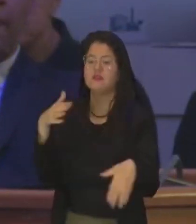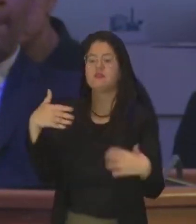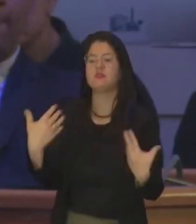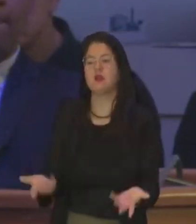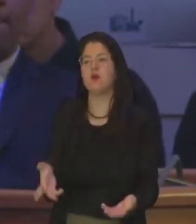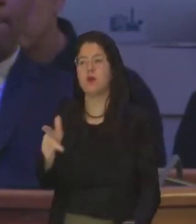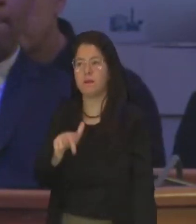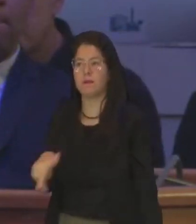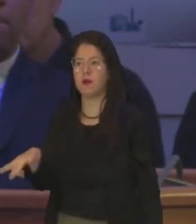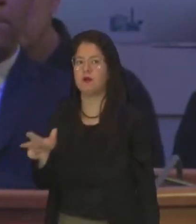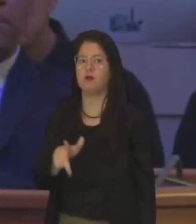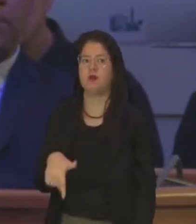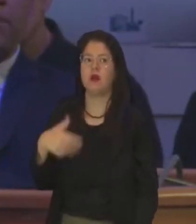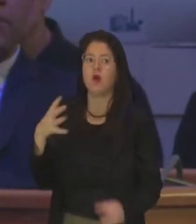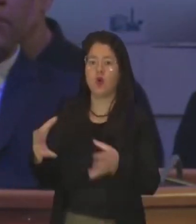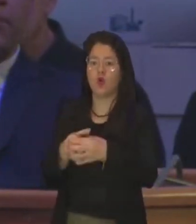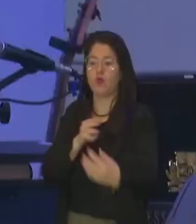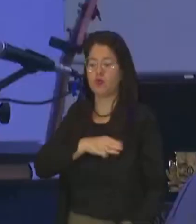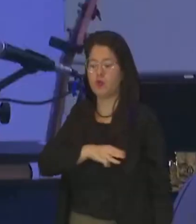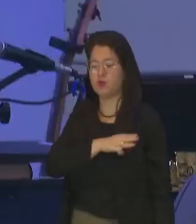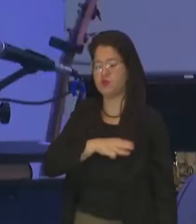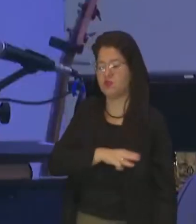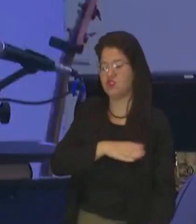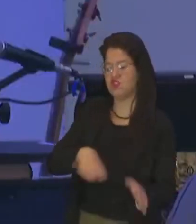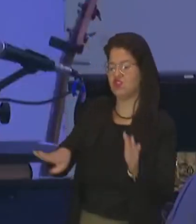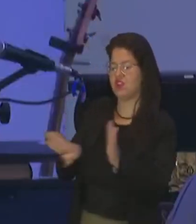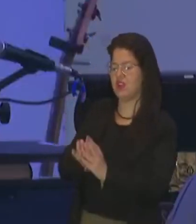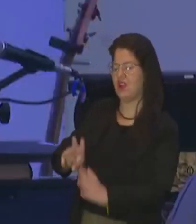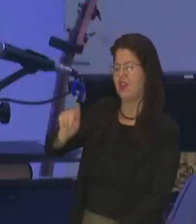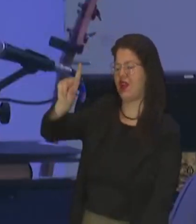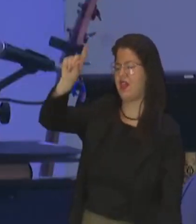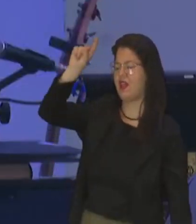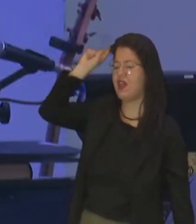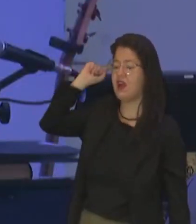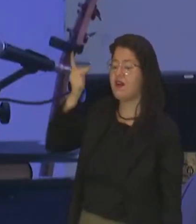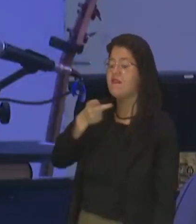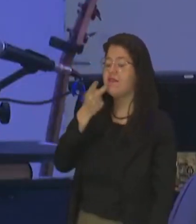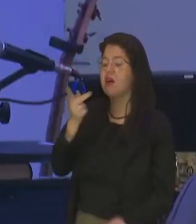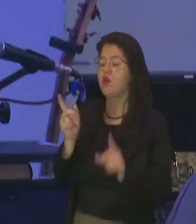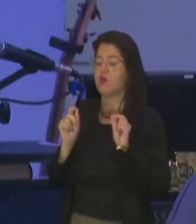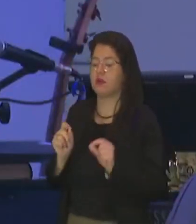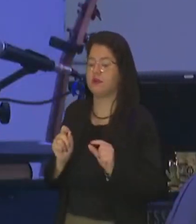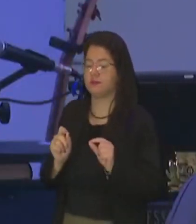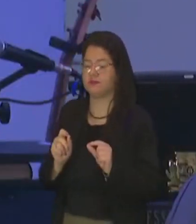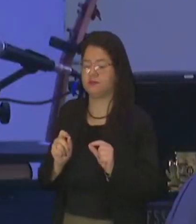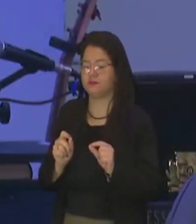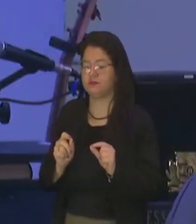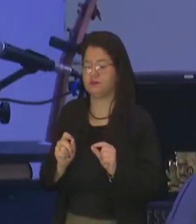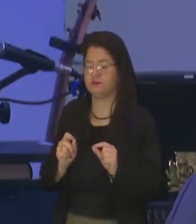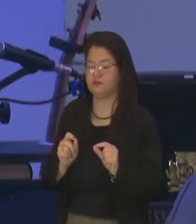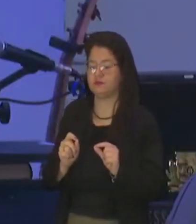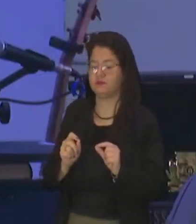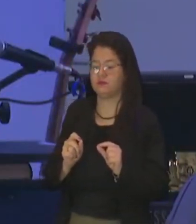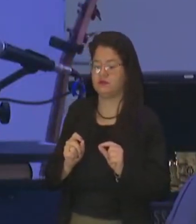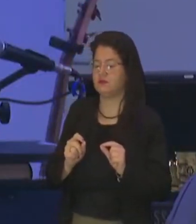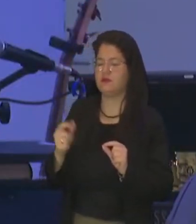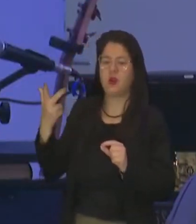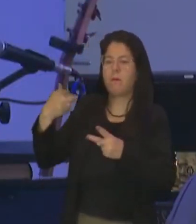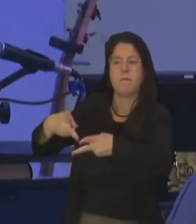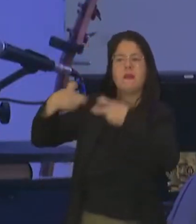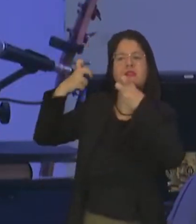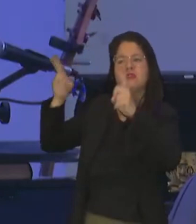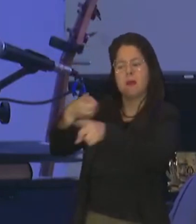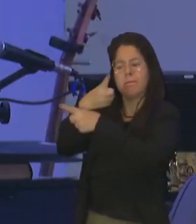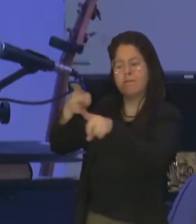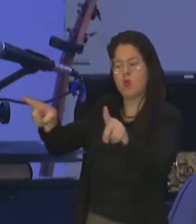irmãos, os missionários que chegaram lá atrás, eles falam que não se via muita música